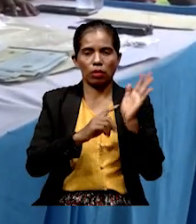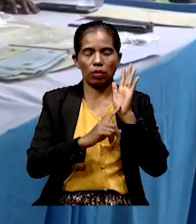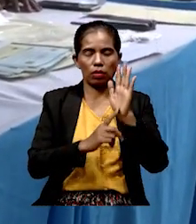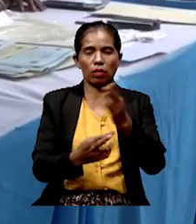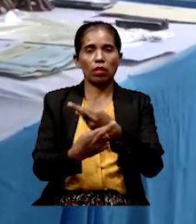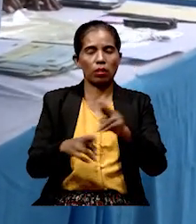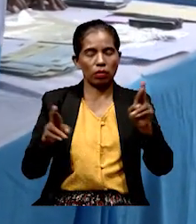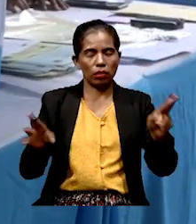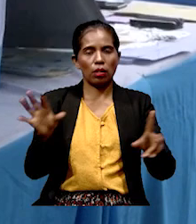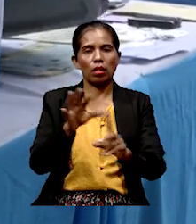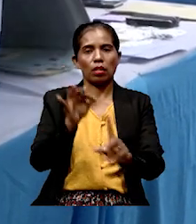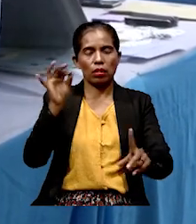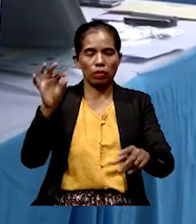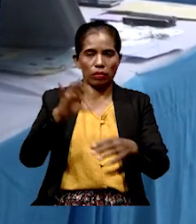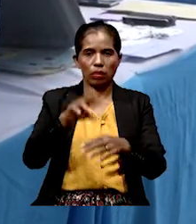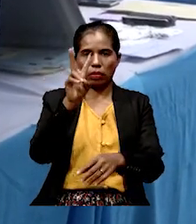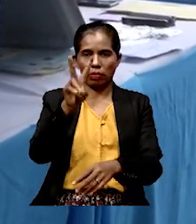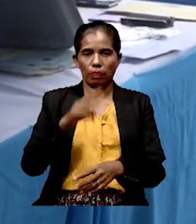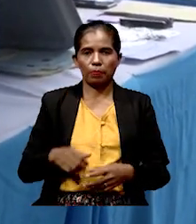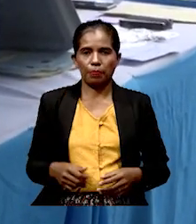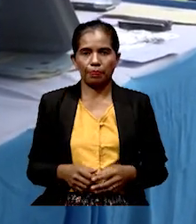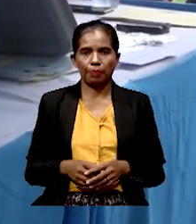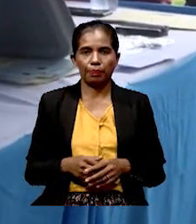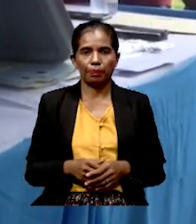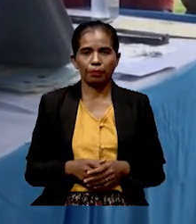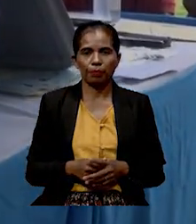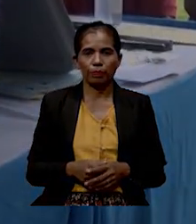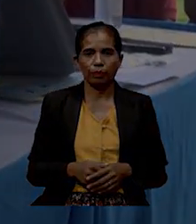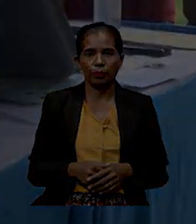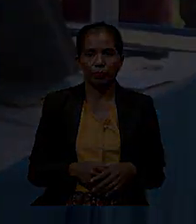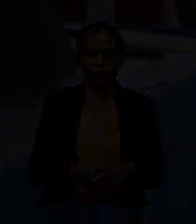ba resultado eleição segunda volta Almeida dos Santos Aderto Ximenes Ziamen.